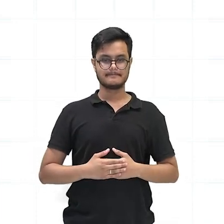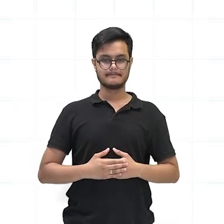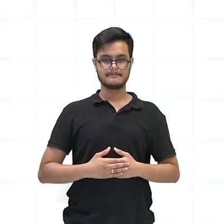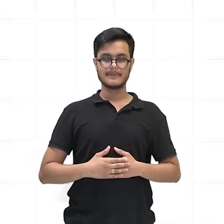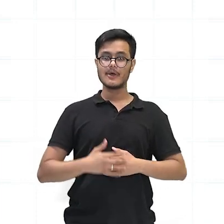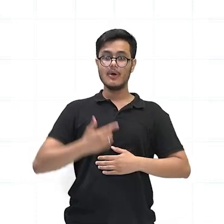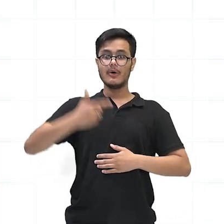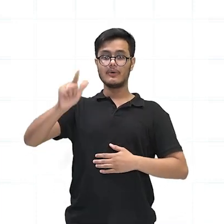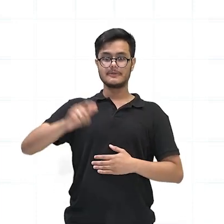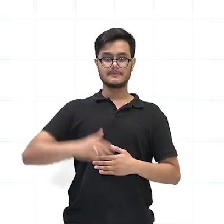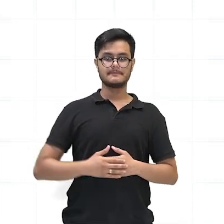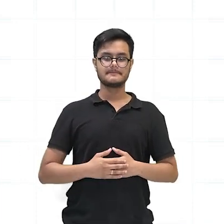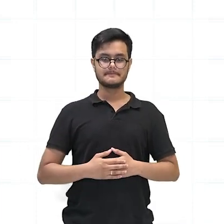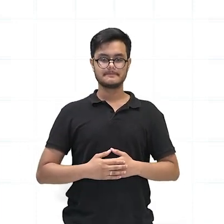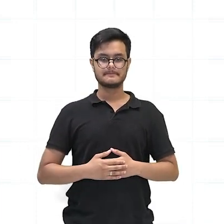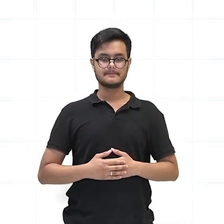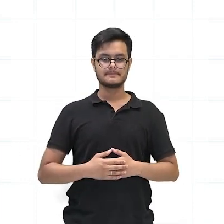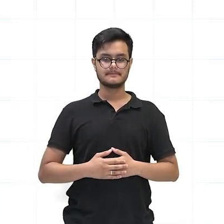Prosseguindo.